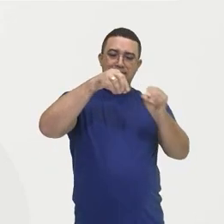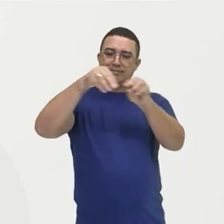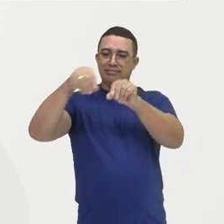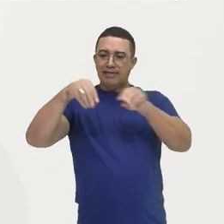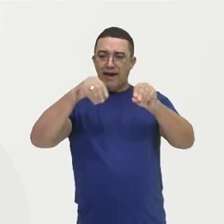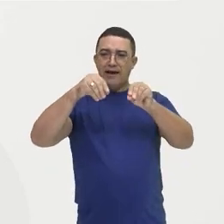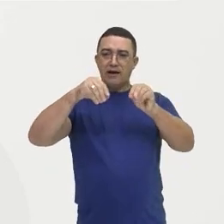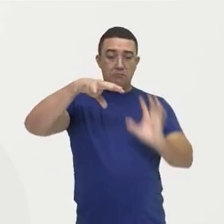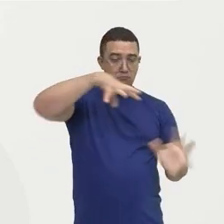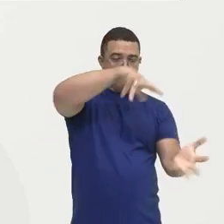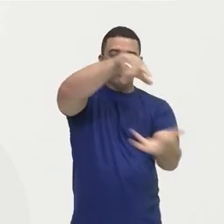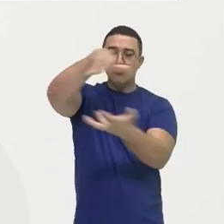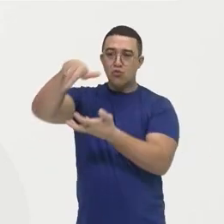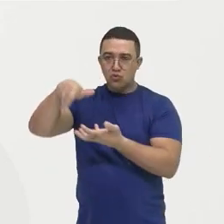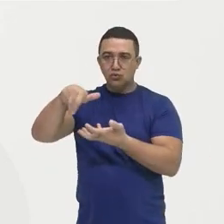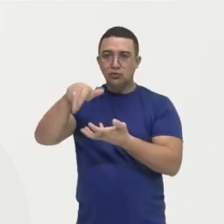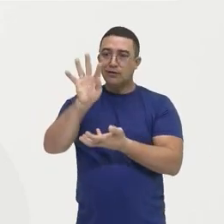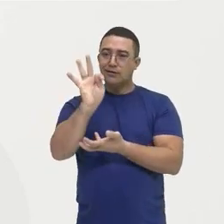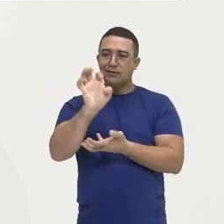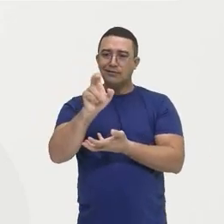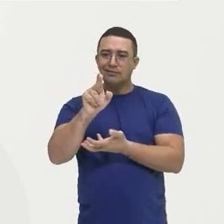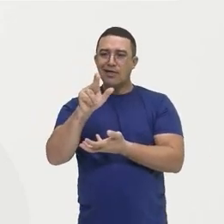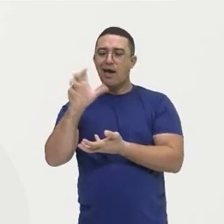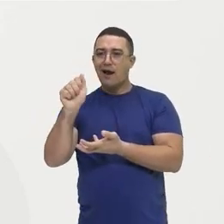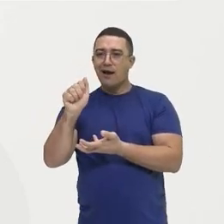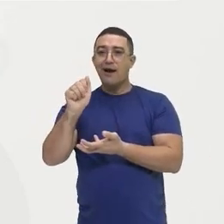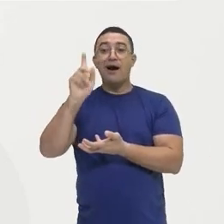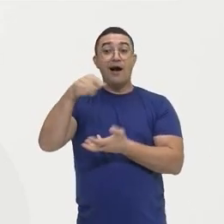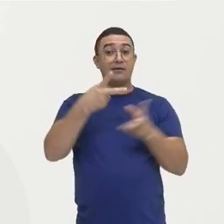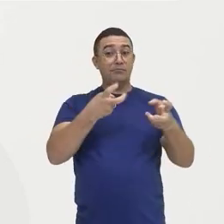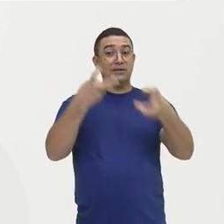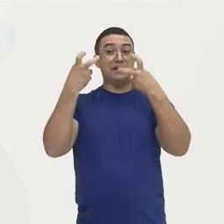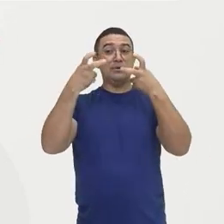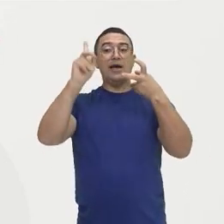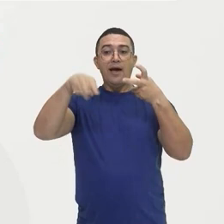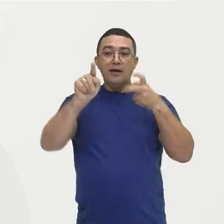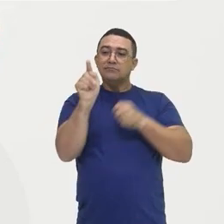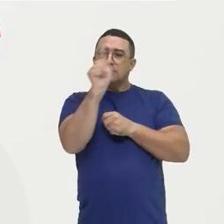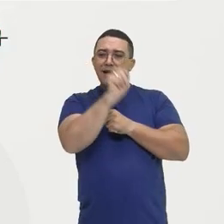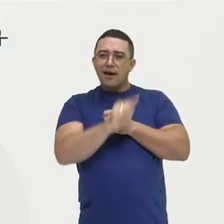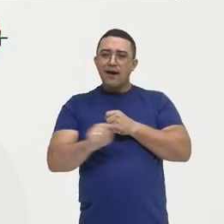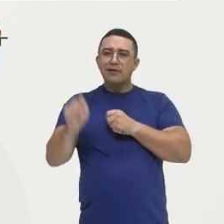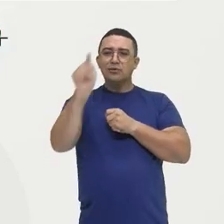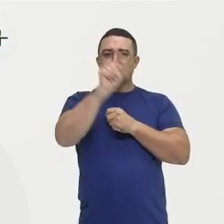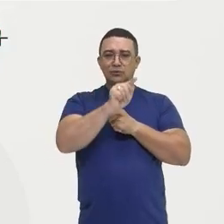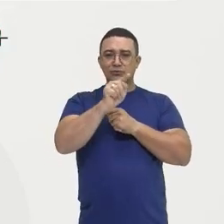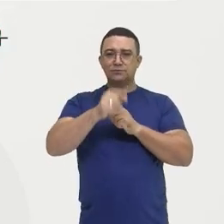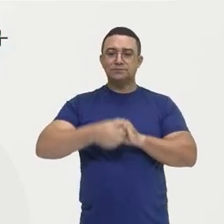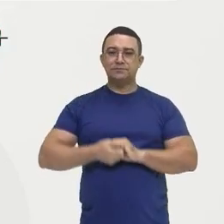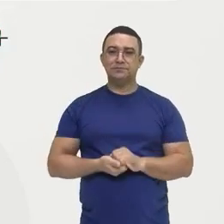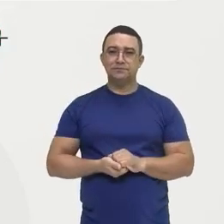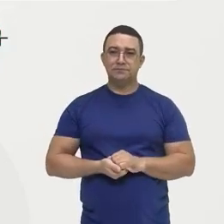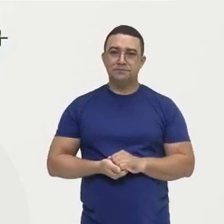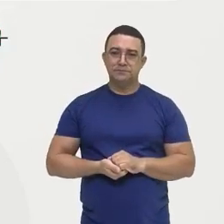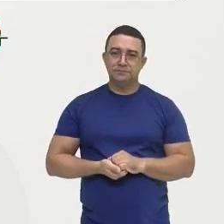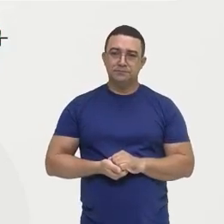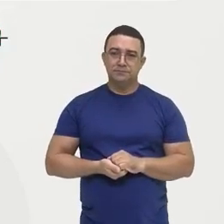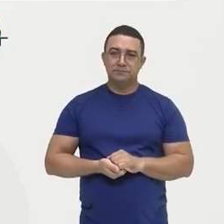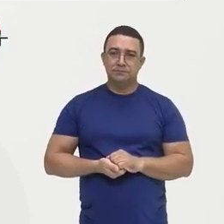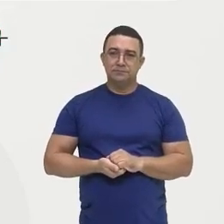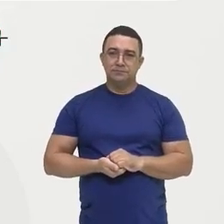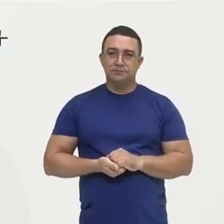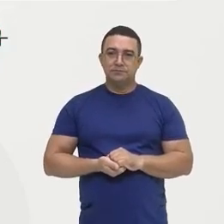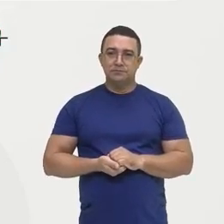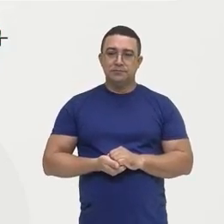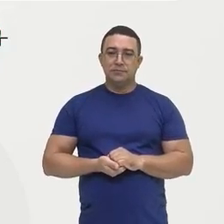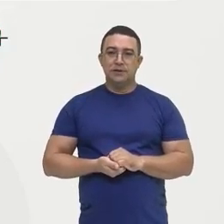formato mais lisinho aí que a gente observa, né? Inclusive que a gente observa ali que a gente viu